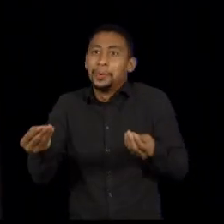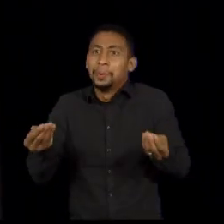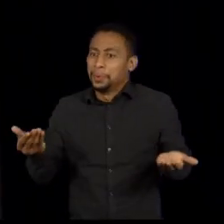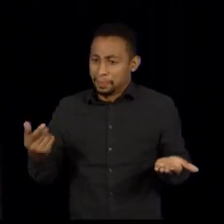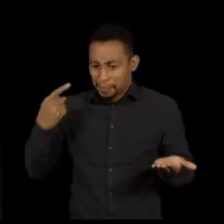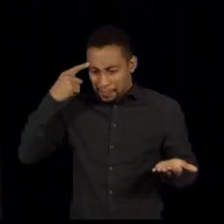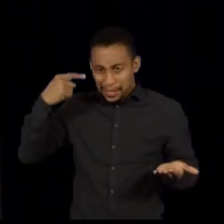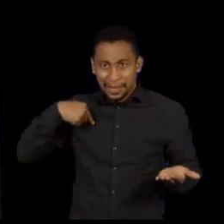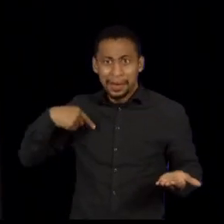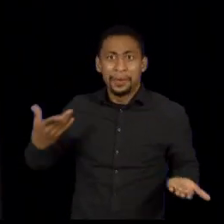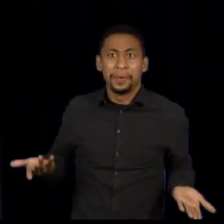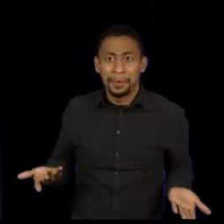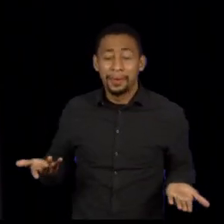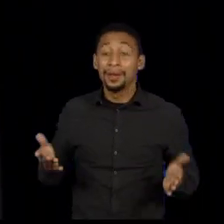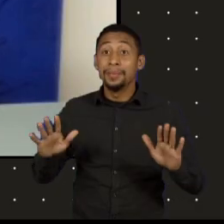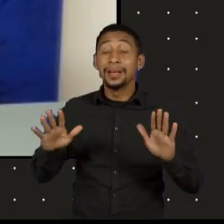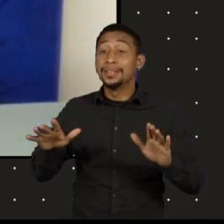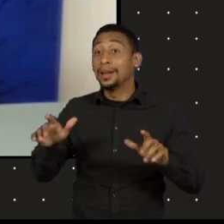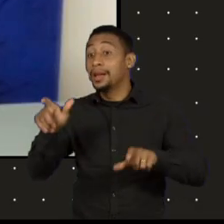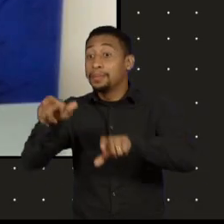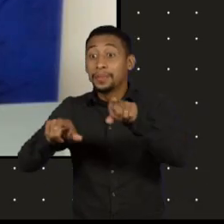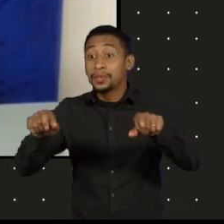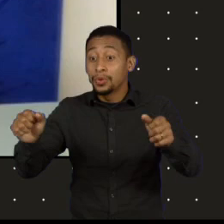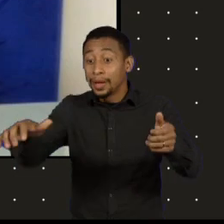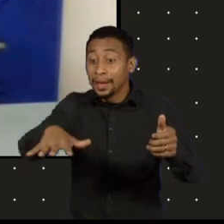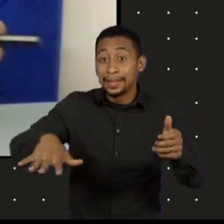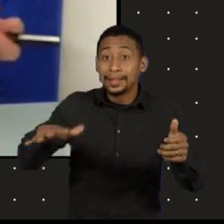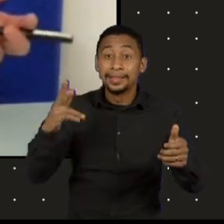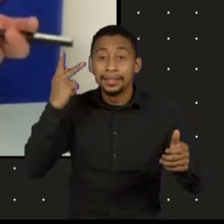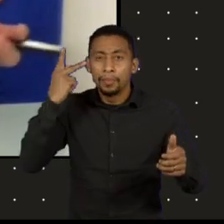aos paulistas, eu era uma pessoa muito